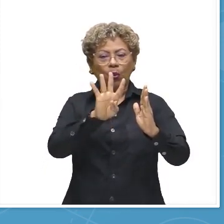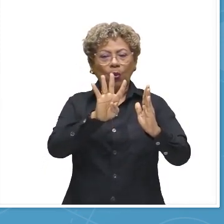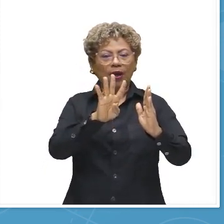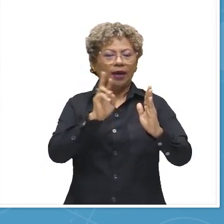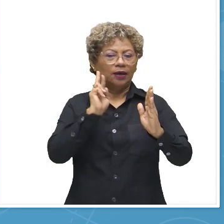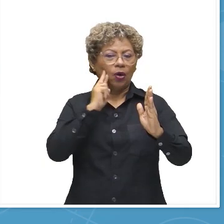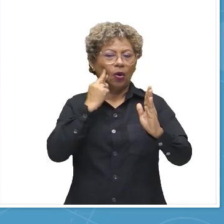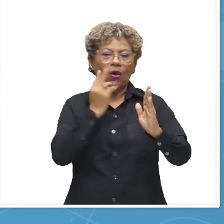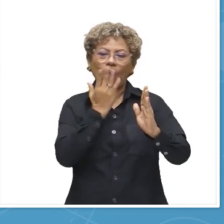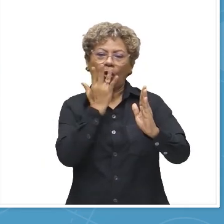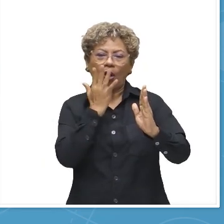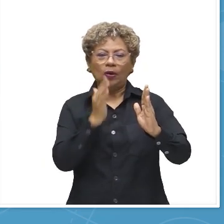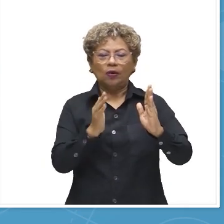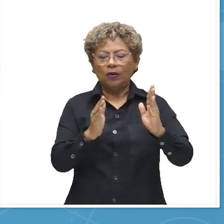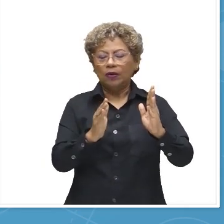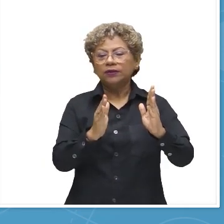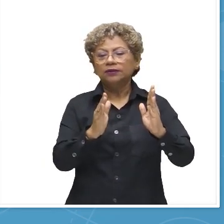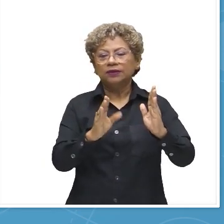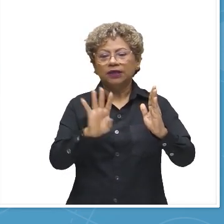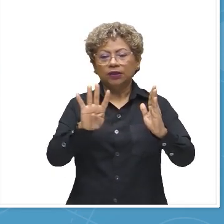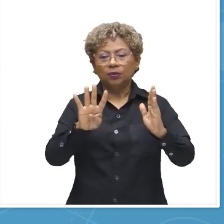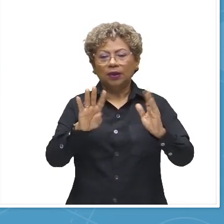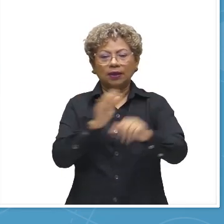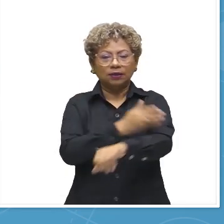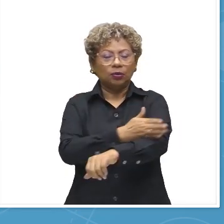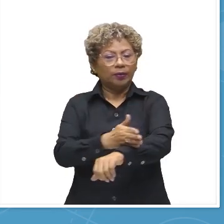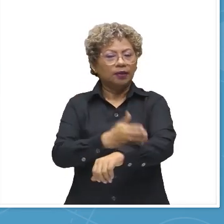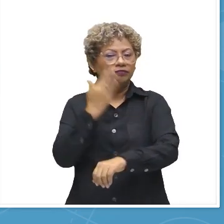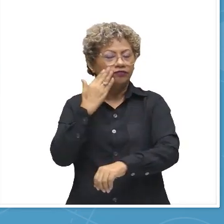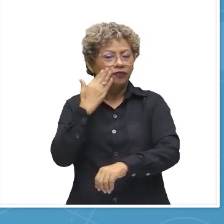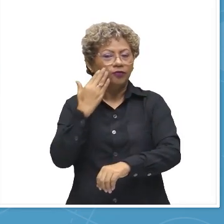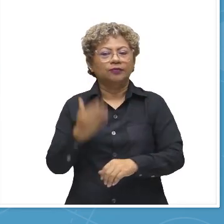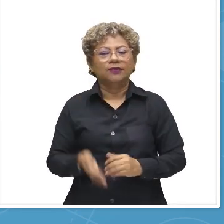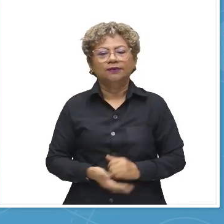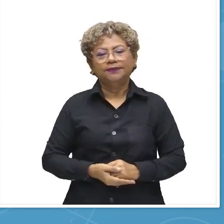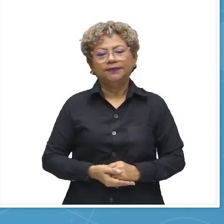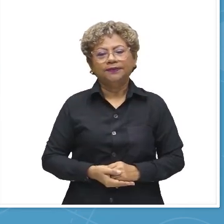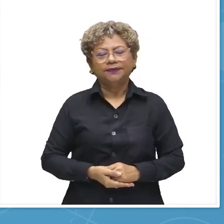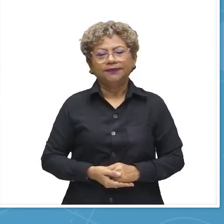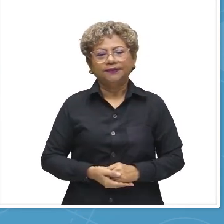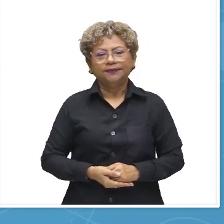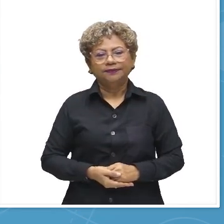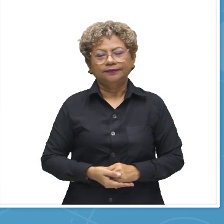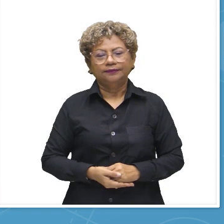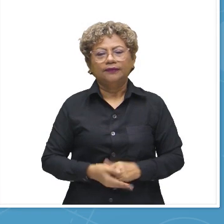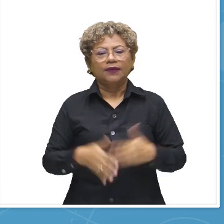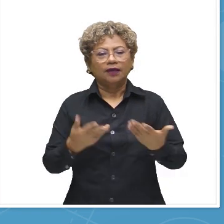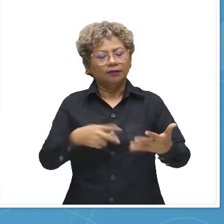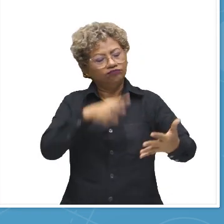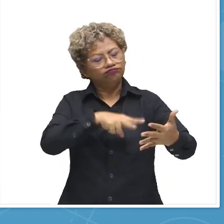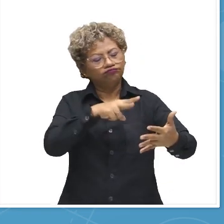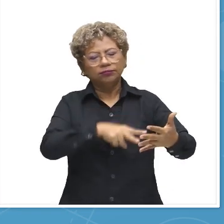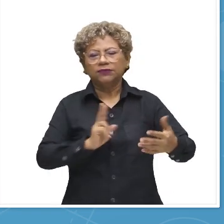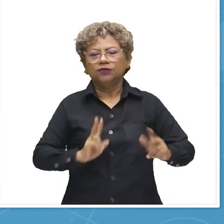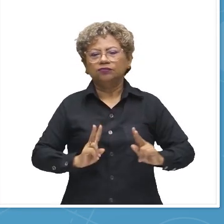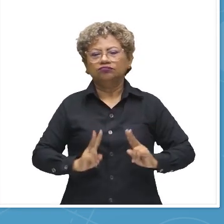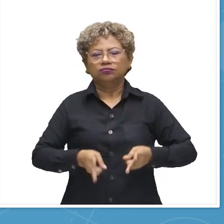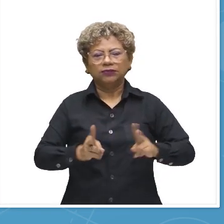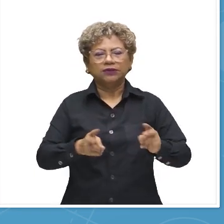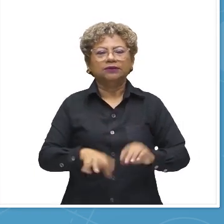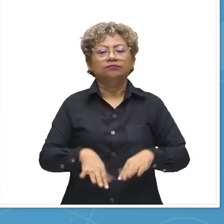forma diferente, mas elas representam exatamente a mesma quantidade. Vamos seguir aqui então com a definição. Ele diz o seguinte: e as frações